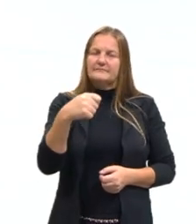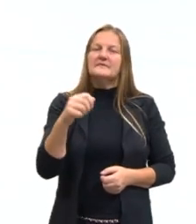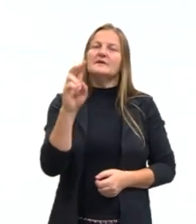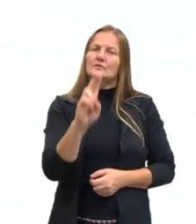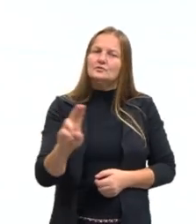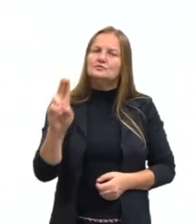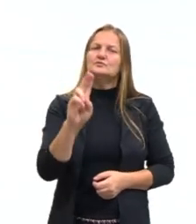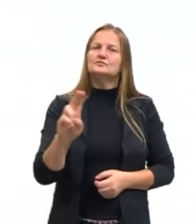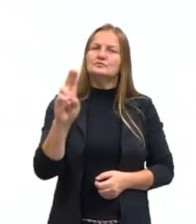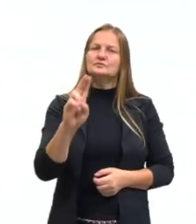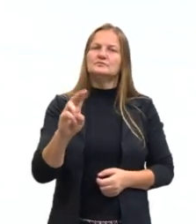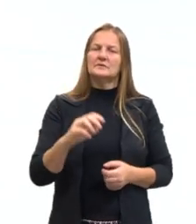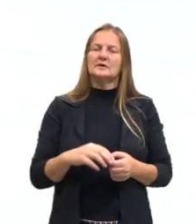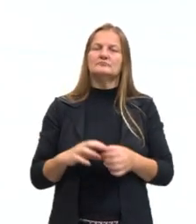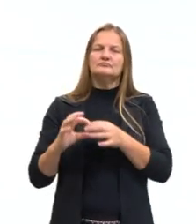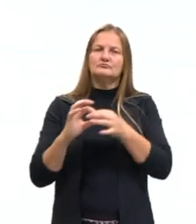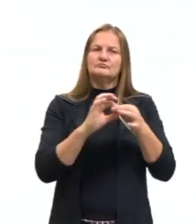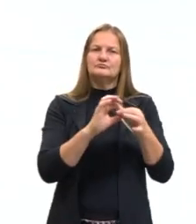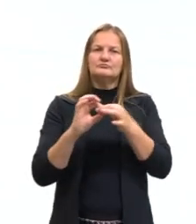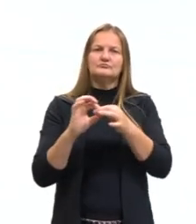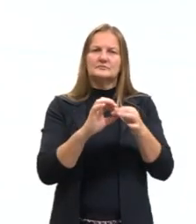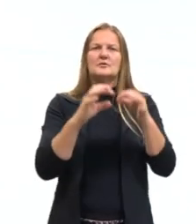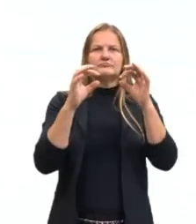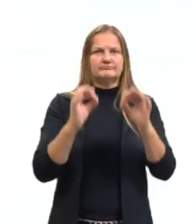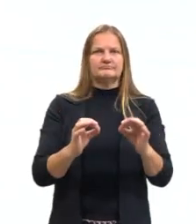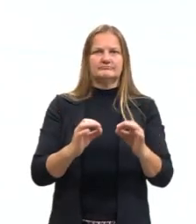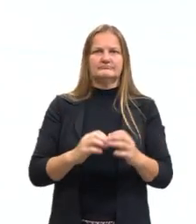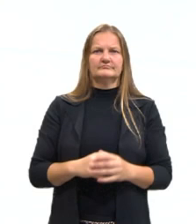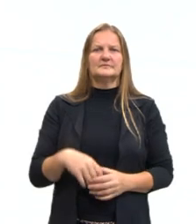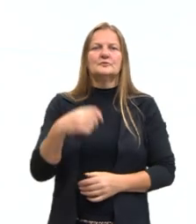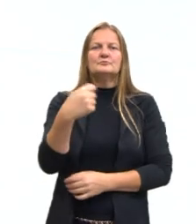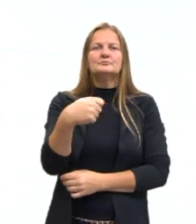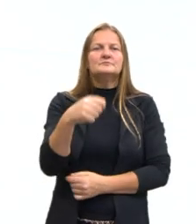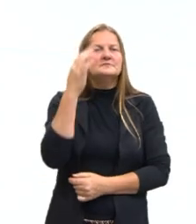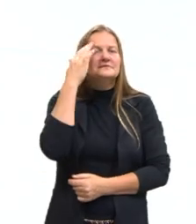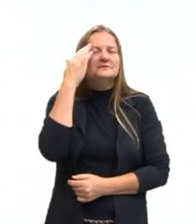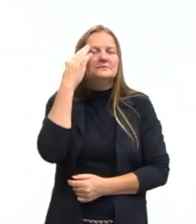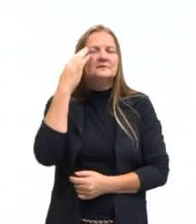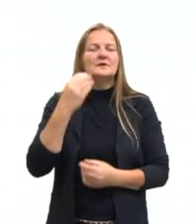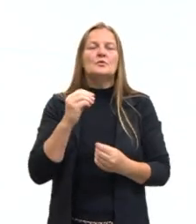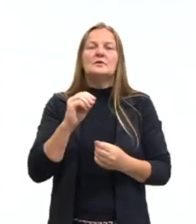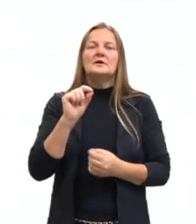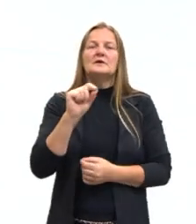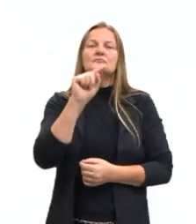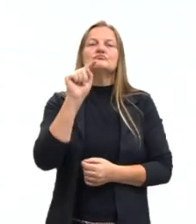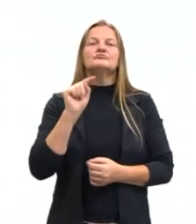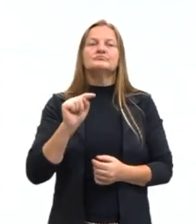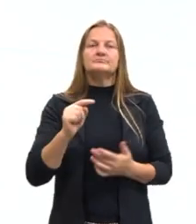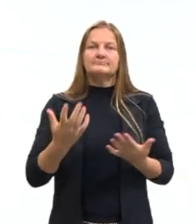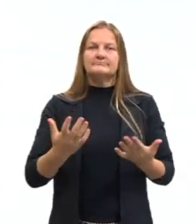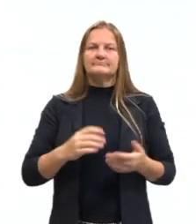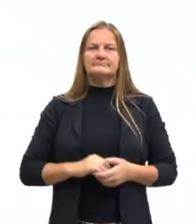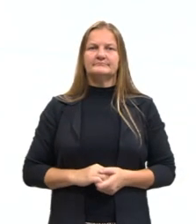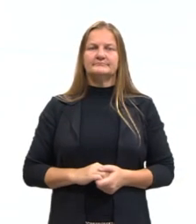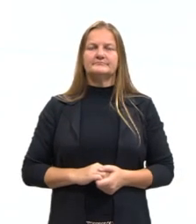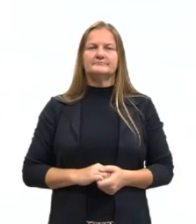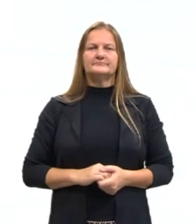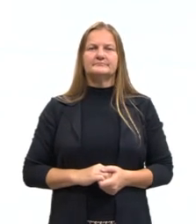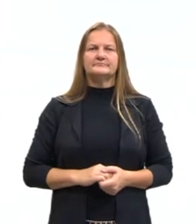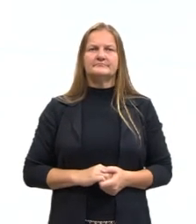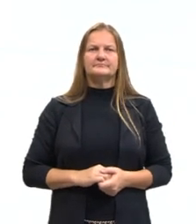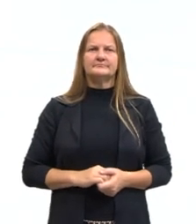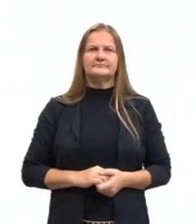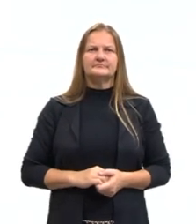dos conectores sim com certeza Então eu preciso saber o que eles são né o que